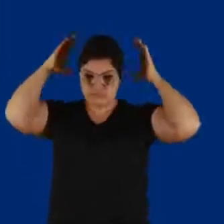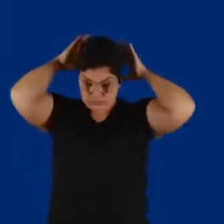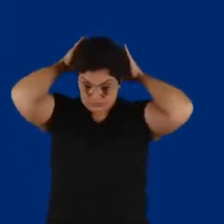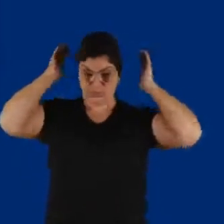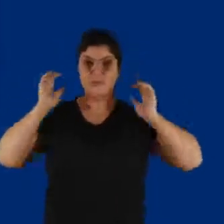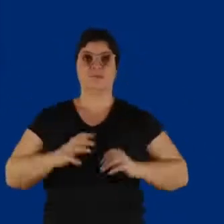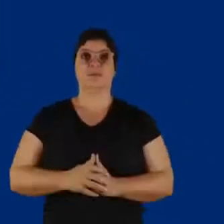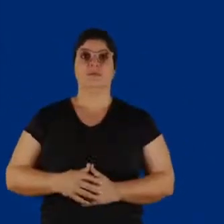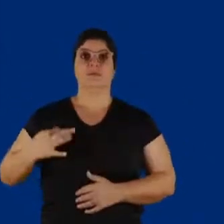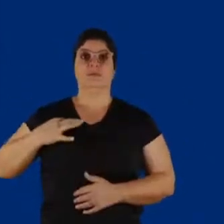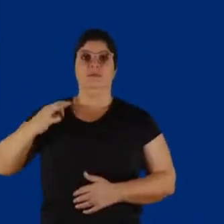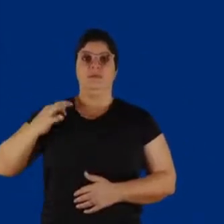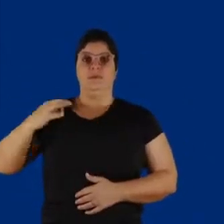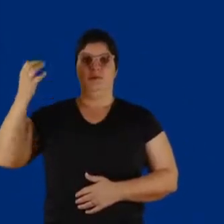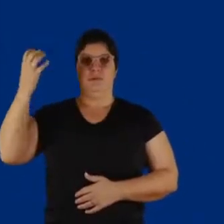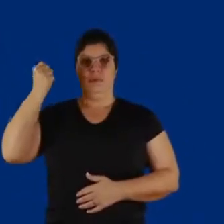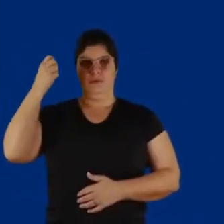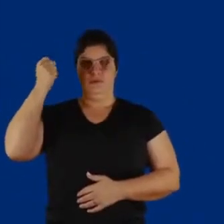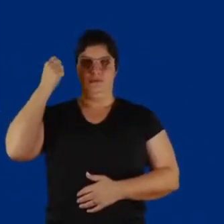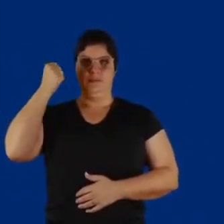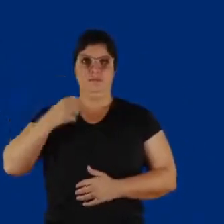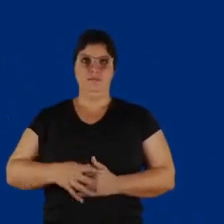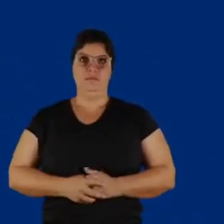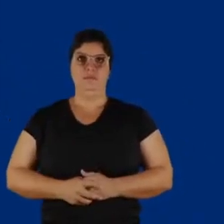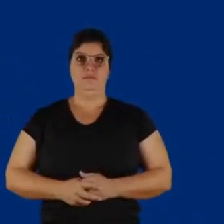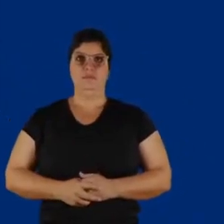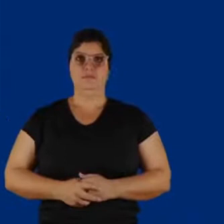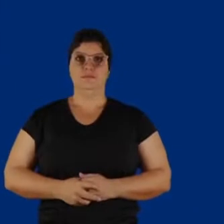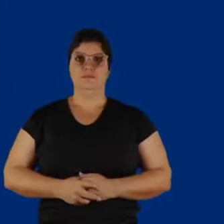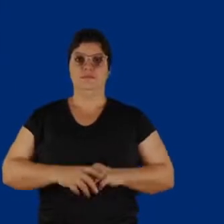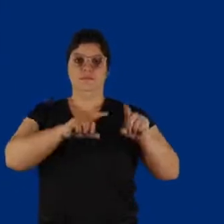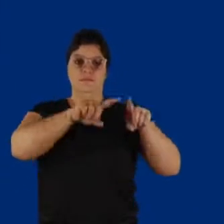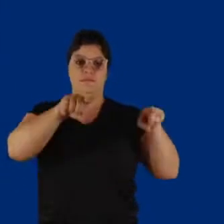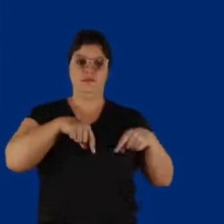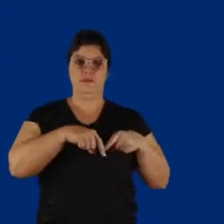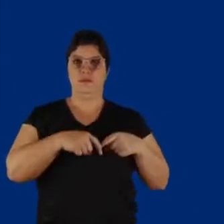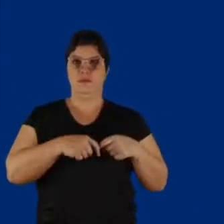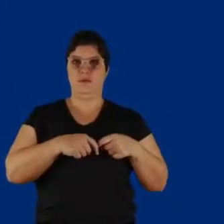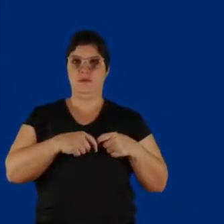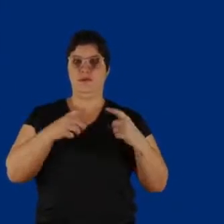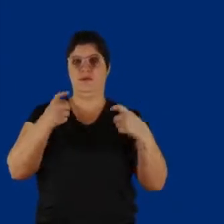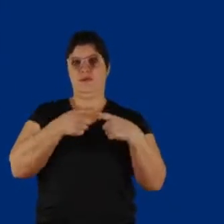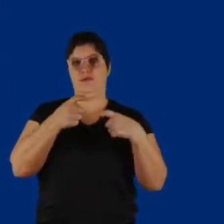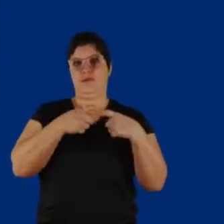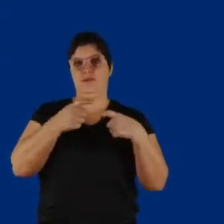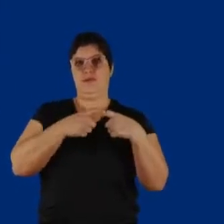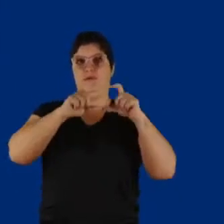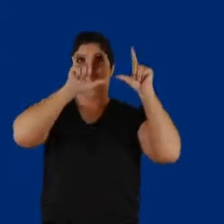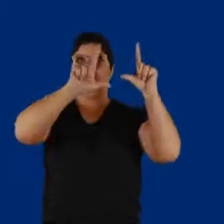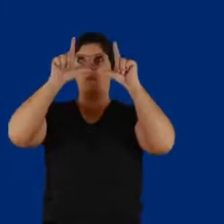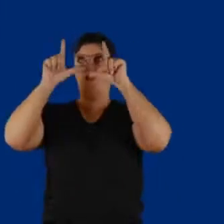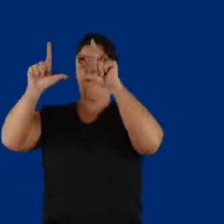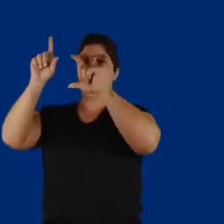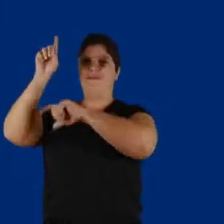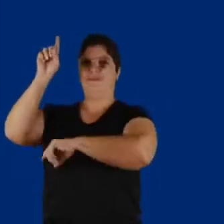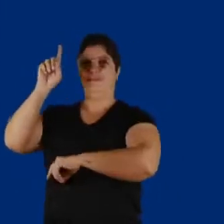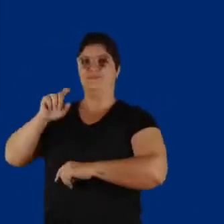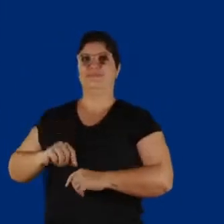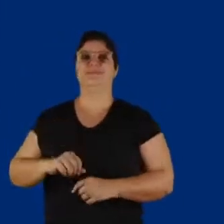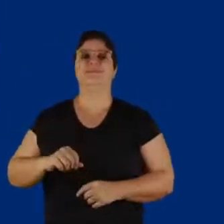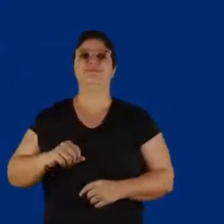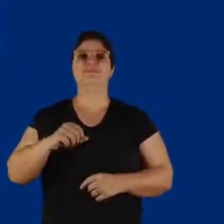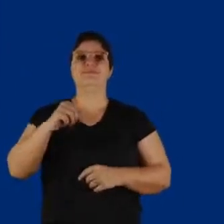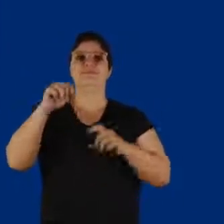e blusa branca também. Estou aqui no meu consultório, que tem uns quadros na parede, um hieroglifo do Egito